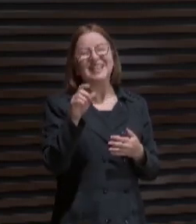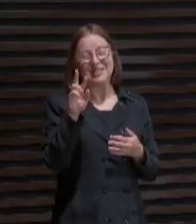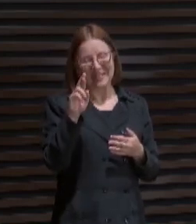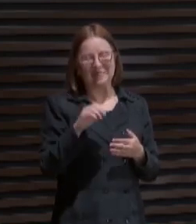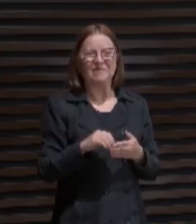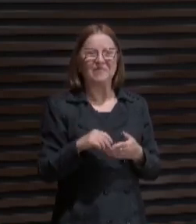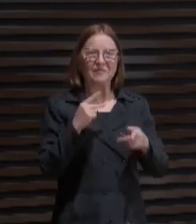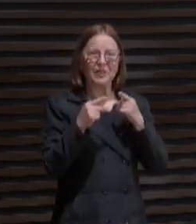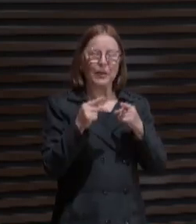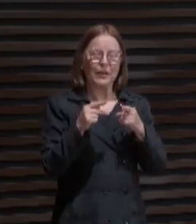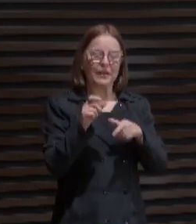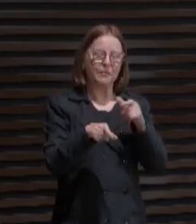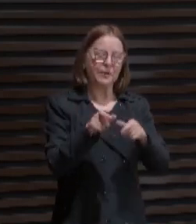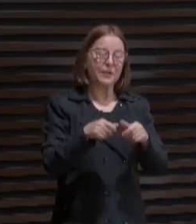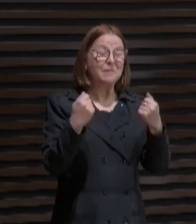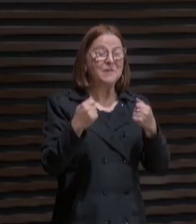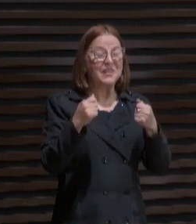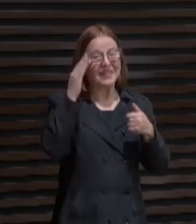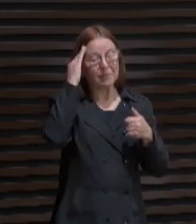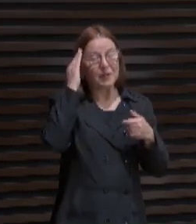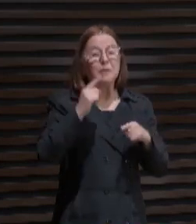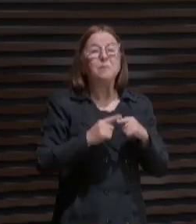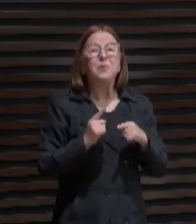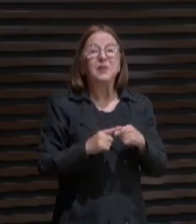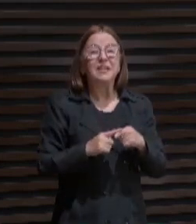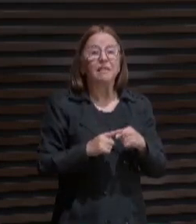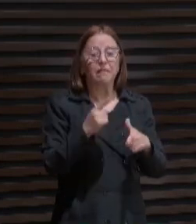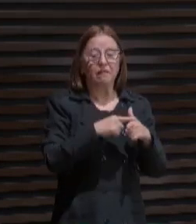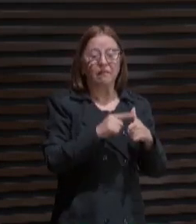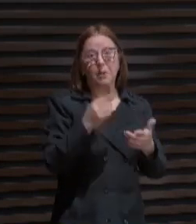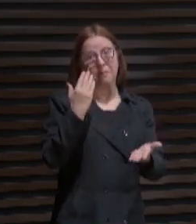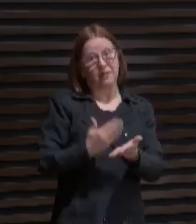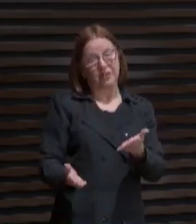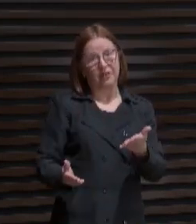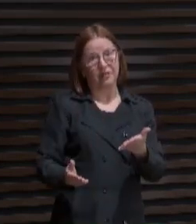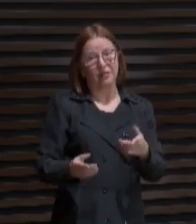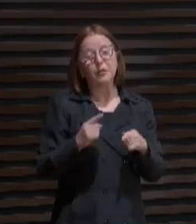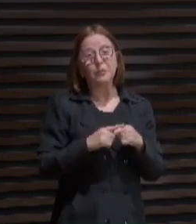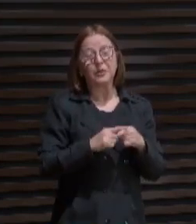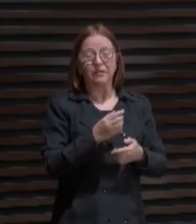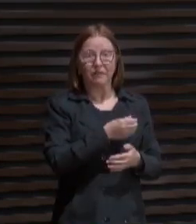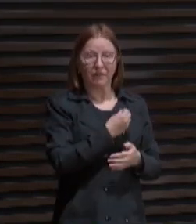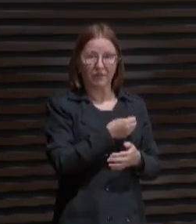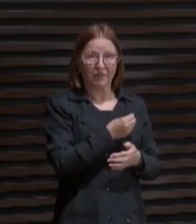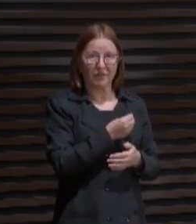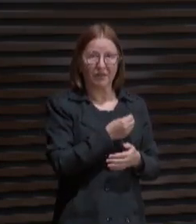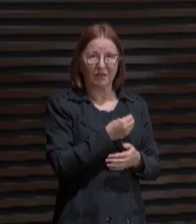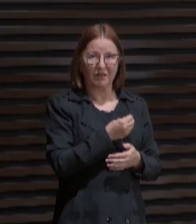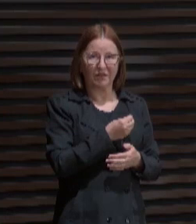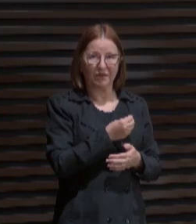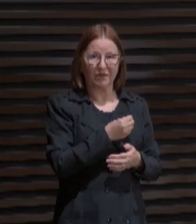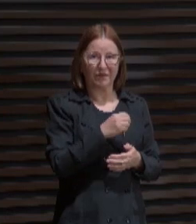por que estão atribulados, por que estão perdidos, por que vivem